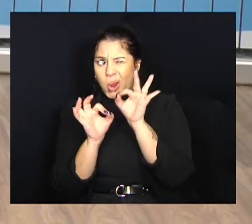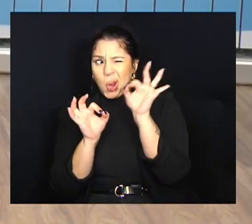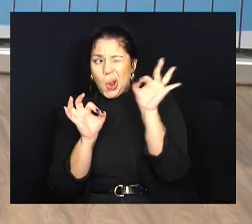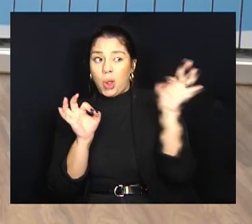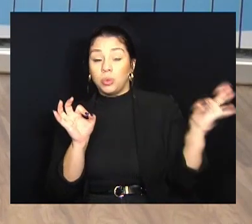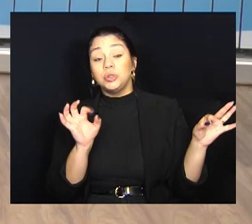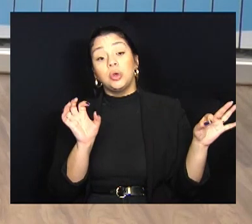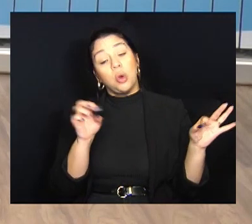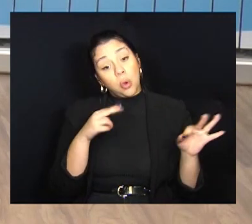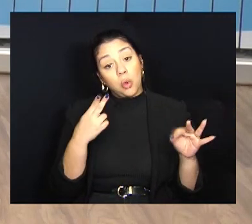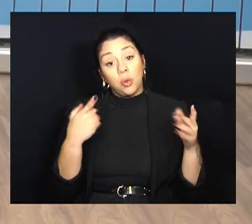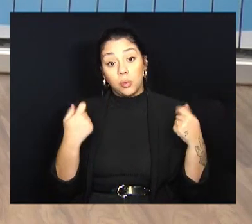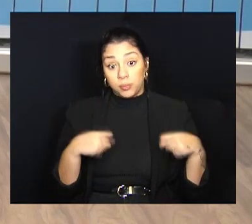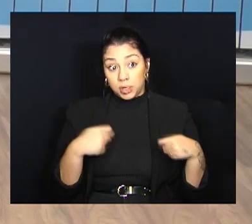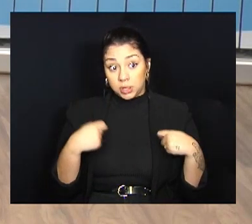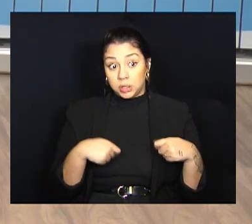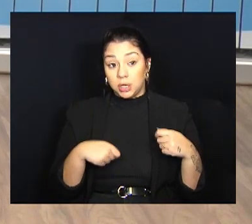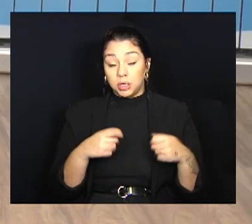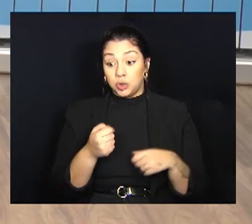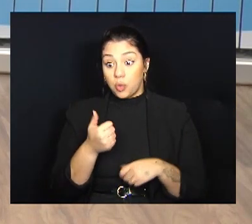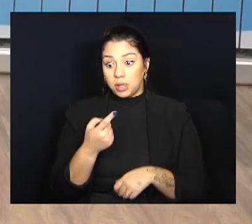essa transição de quase 10 anos?